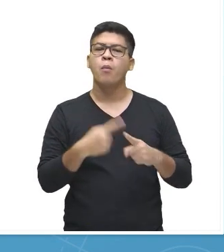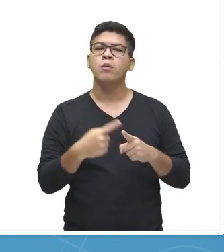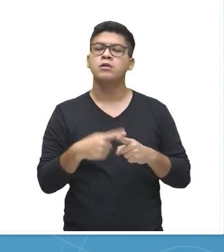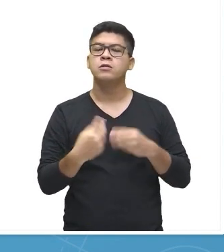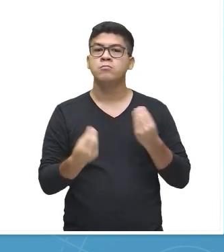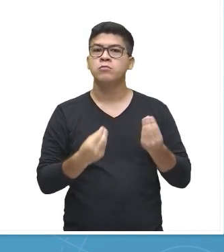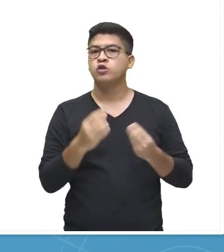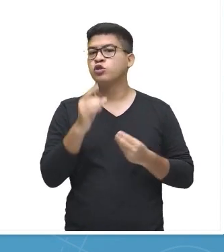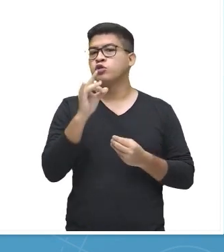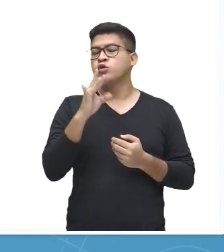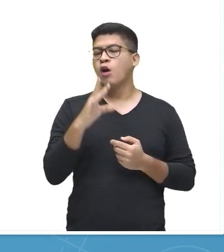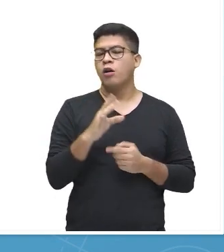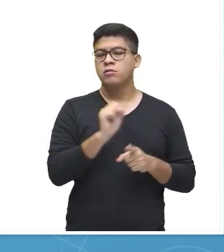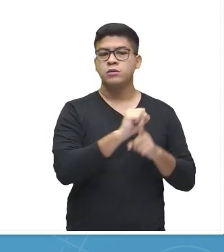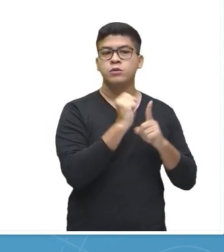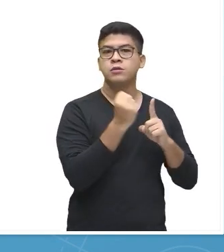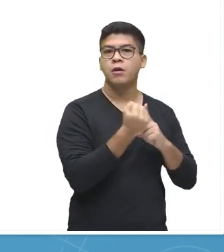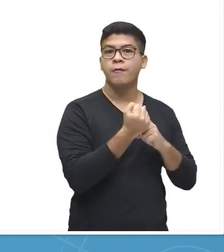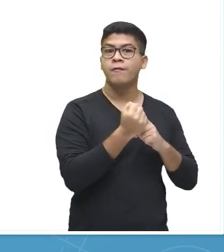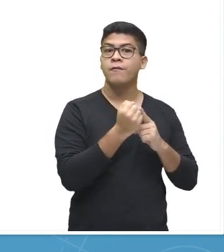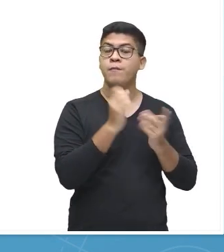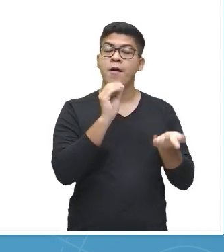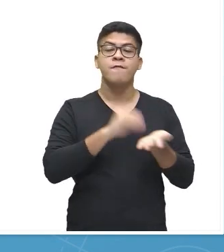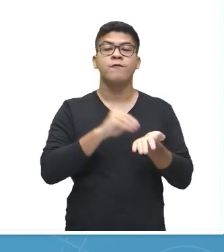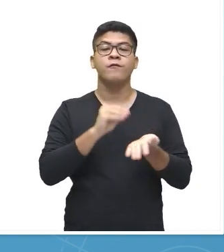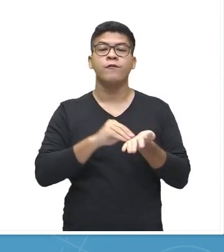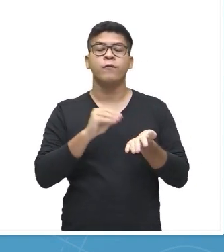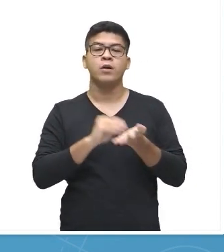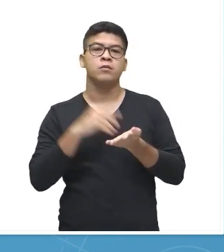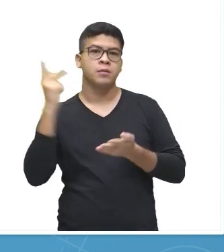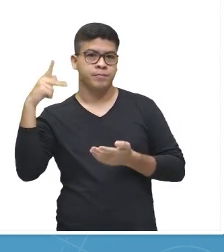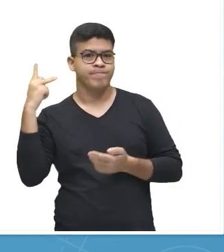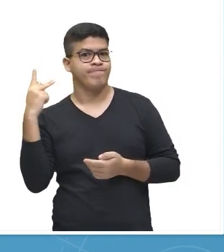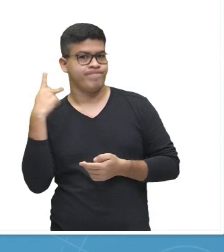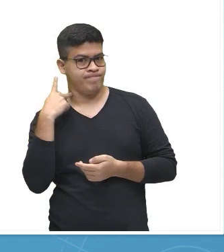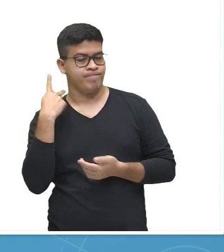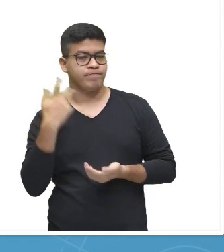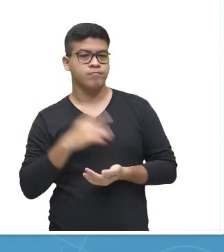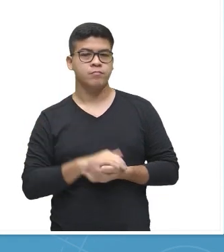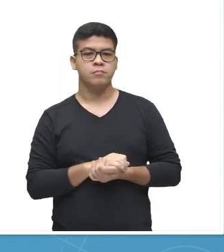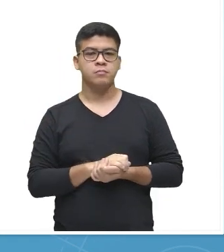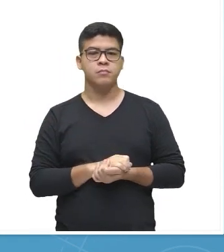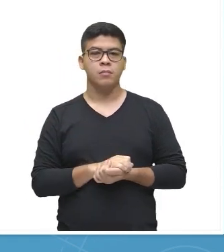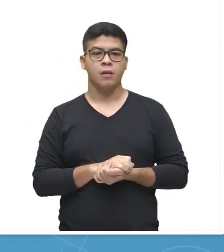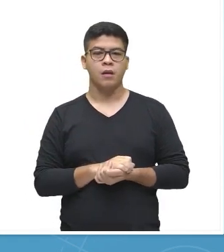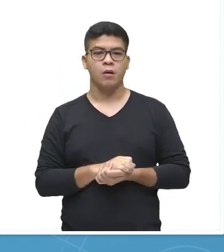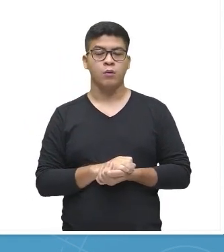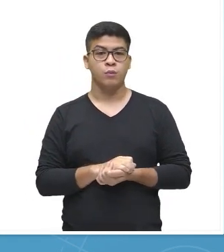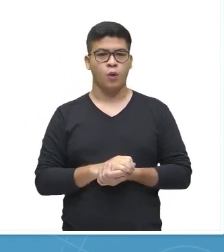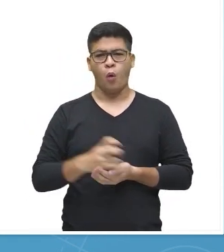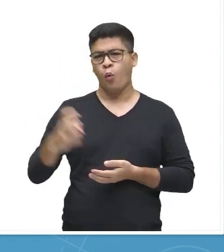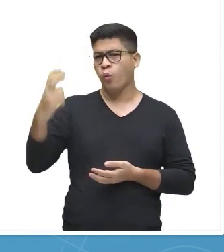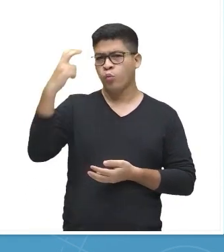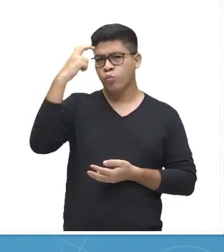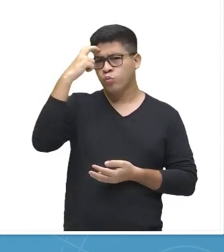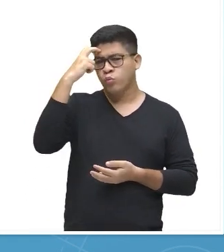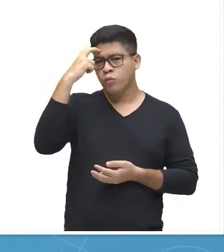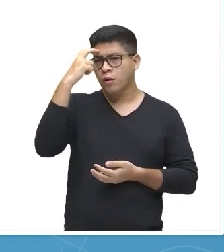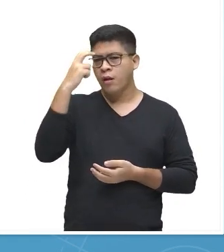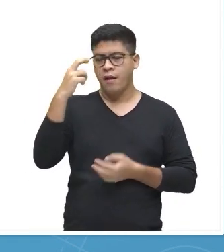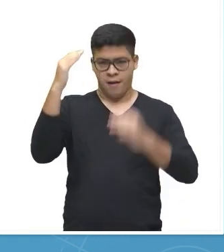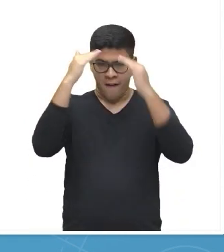sociabilidade aqui, mas também temos a palavra politicidade. A cultural não é, nem